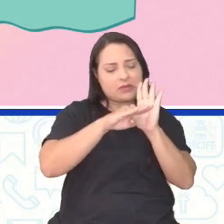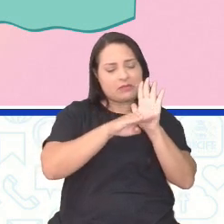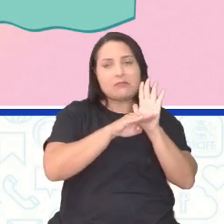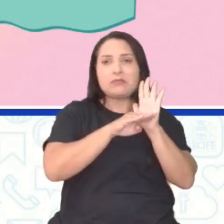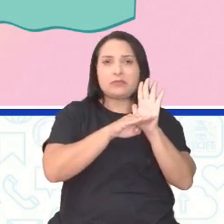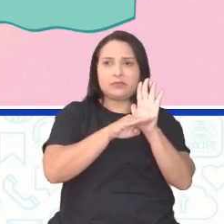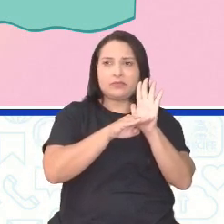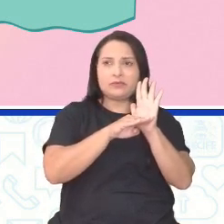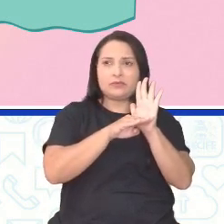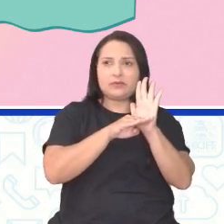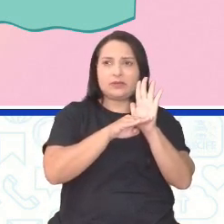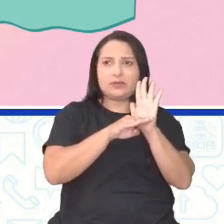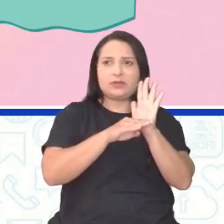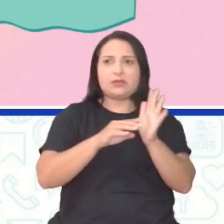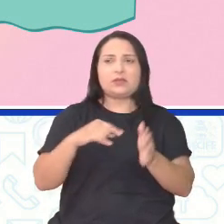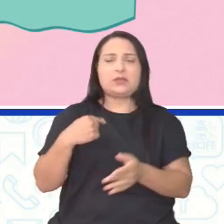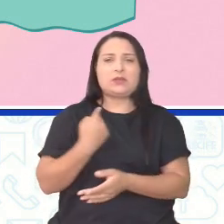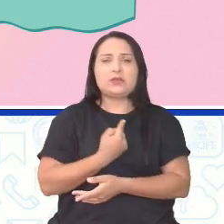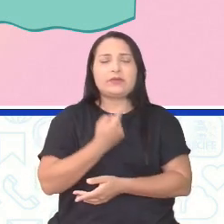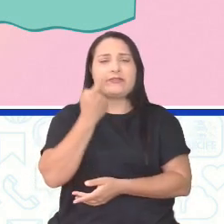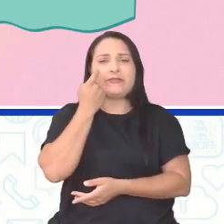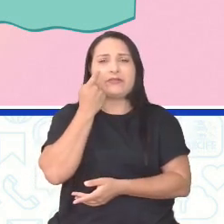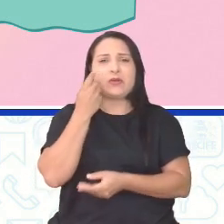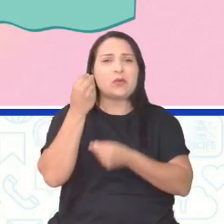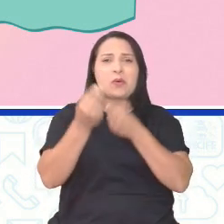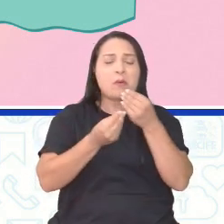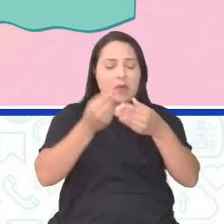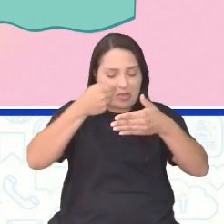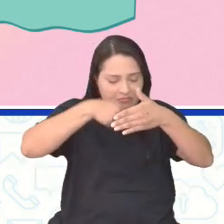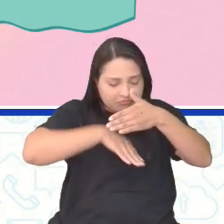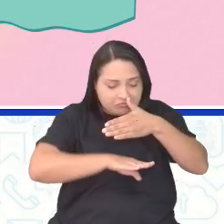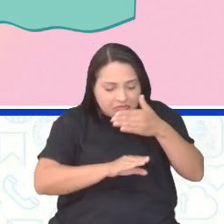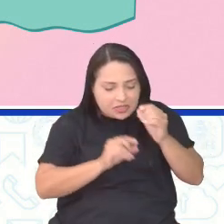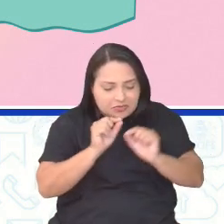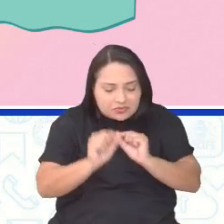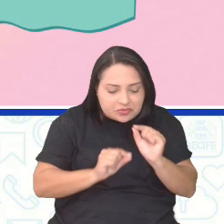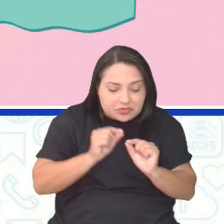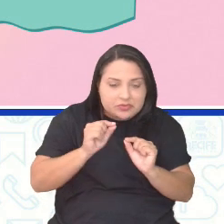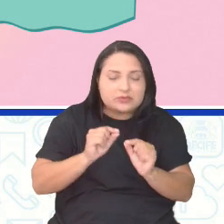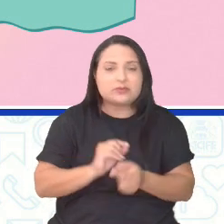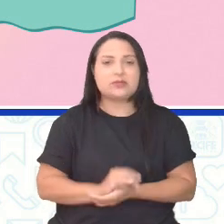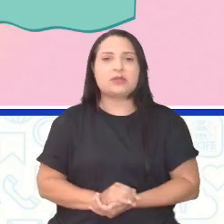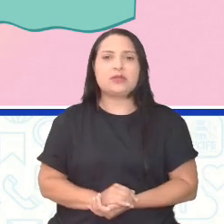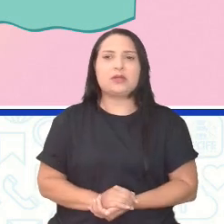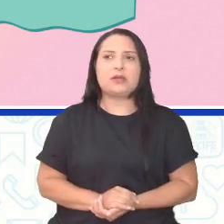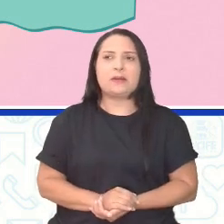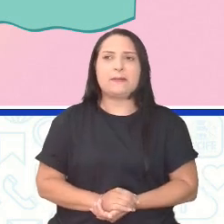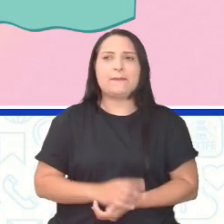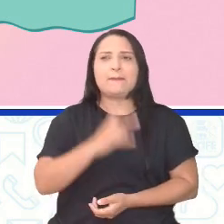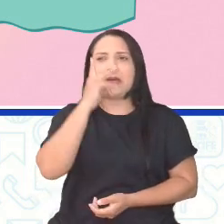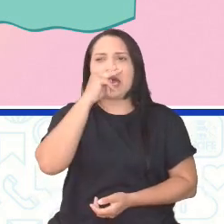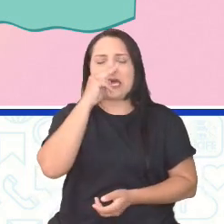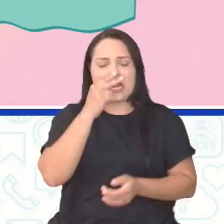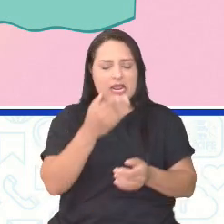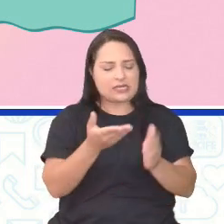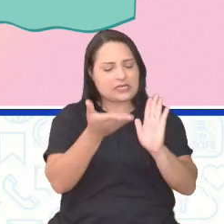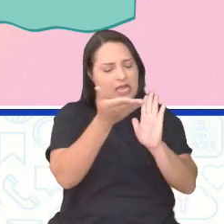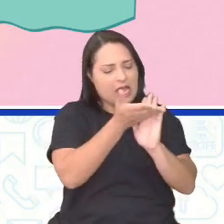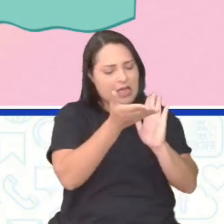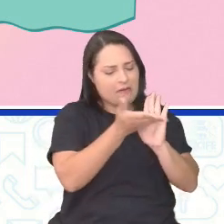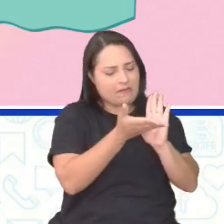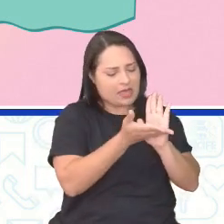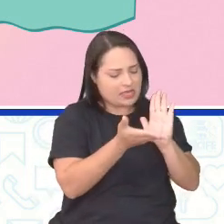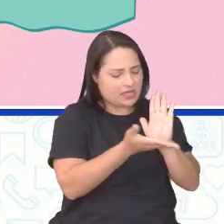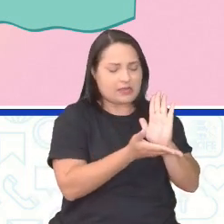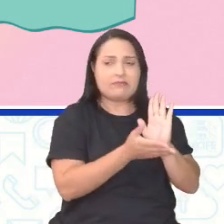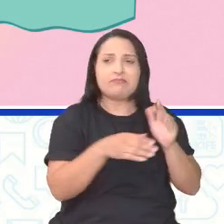algumas partes, até uma abertura para a gente ver como é embaixo. Parece até algo em camadas, né, gente? A gente diz, professora, vamos fazer